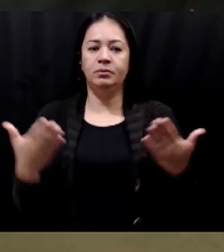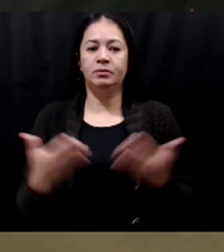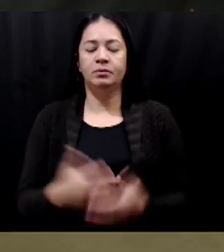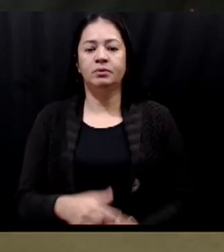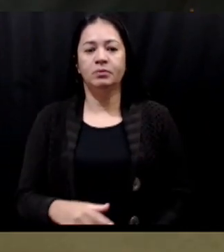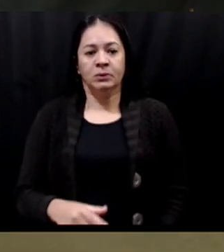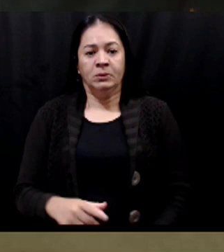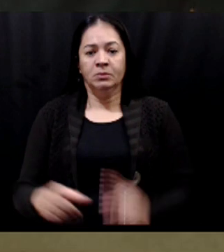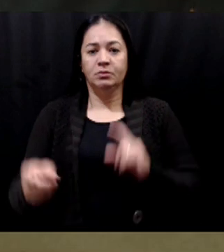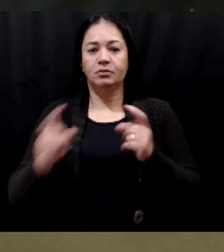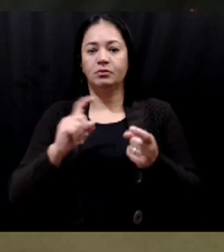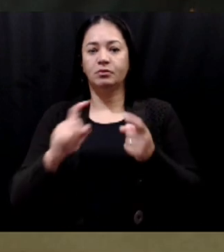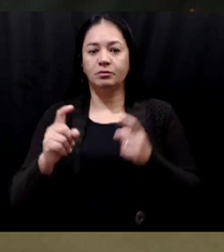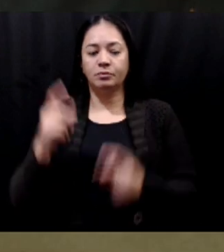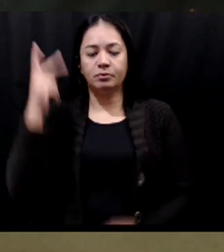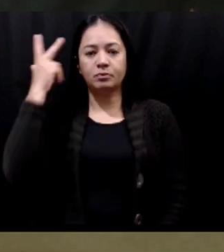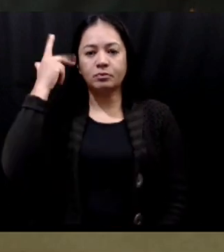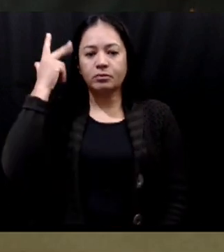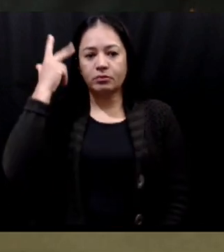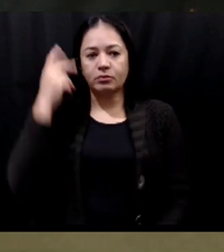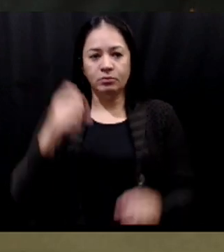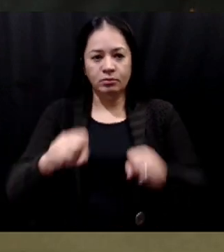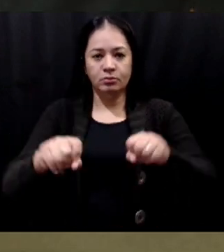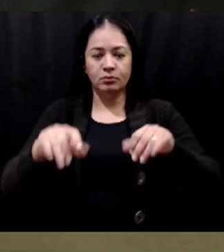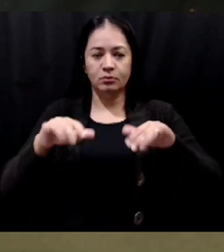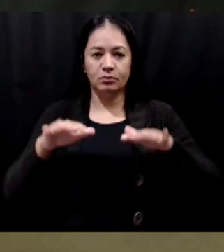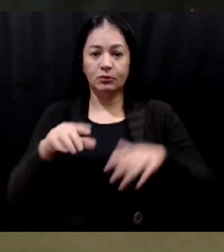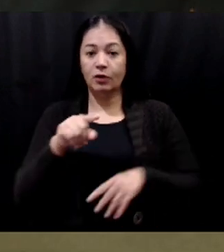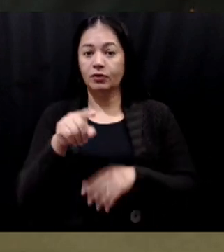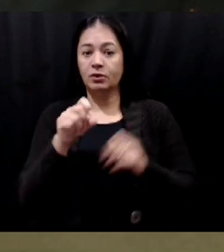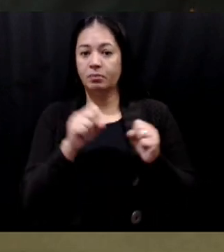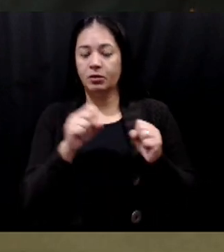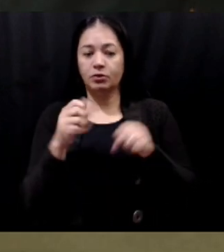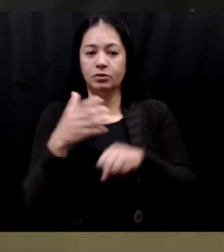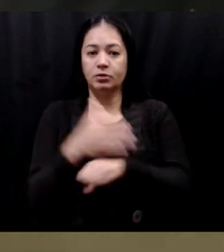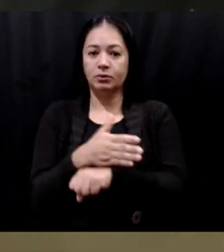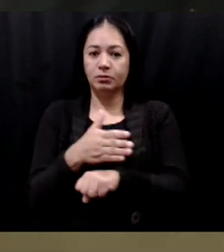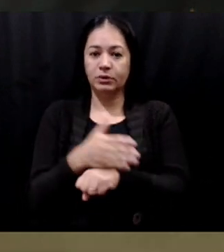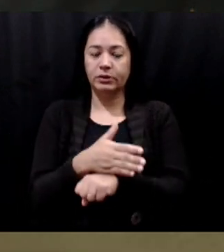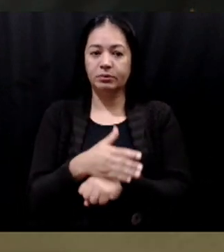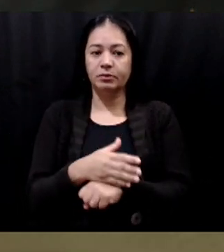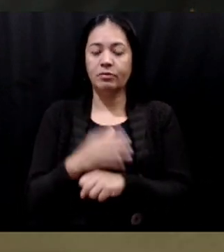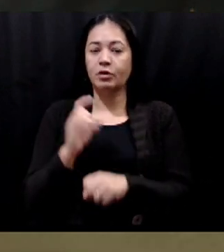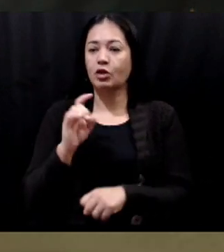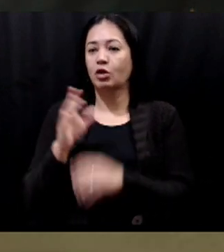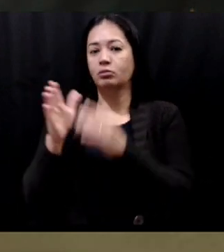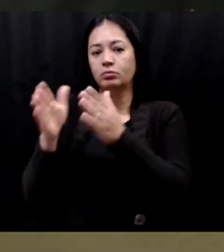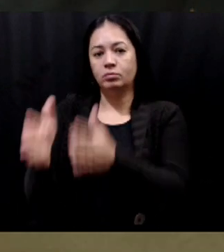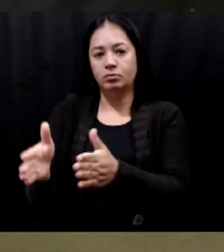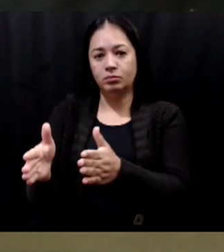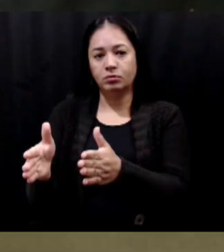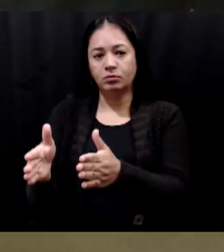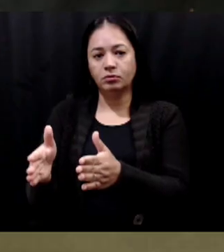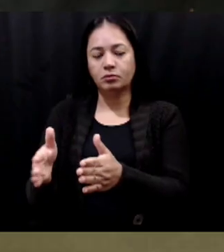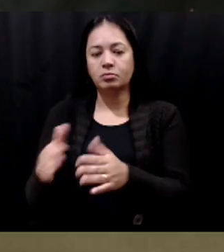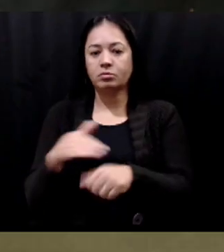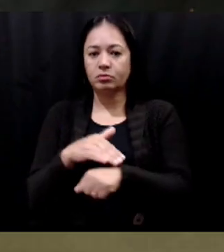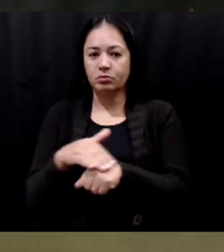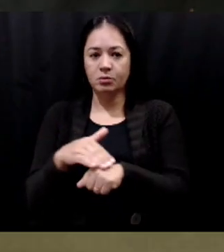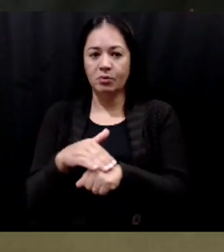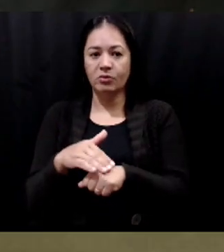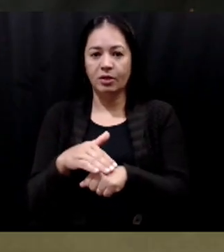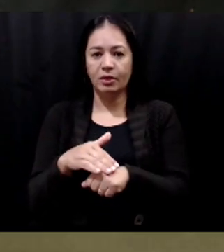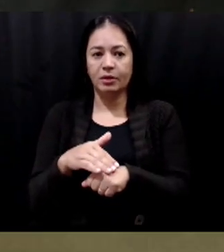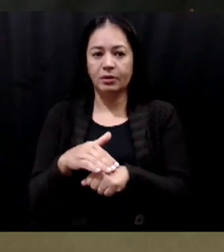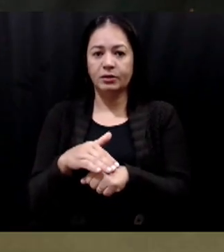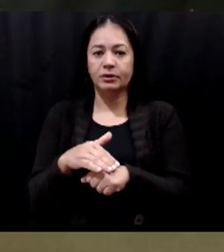plenário José Maria Matosinho. Você pode participar, tá? É só chegar lá e conversar com o pessoal da portaria e